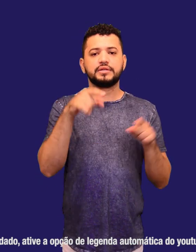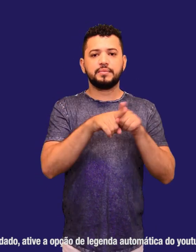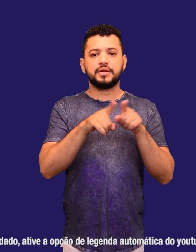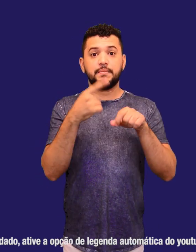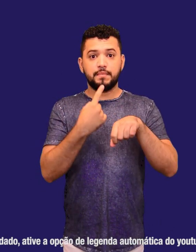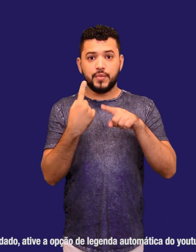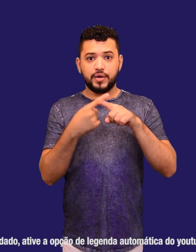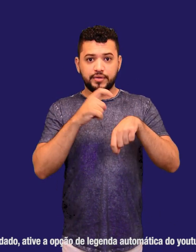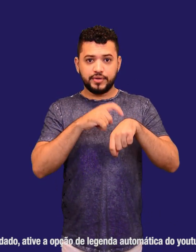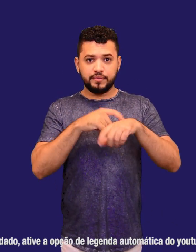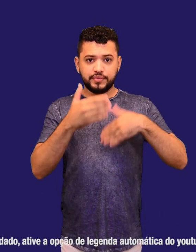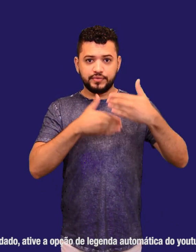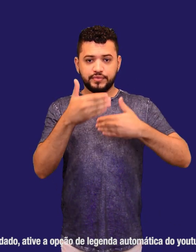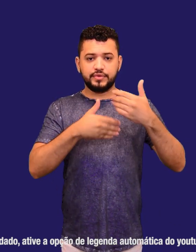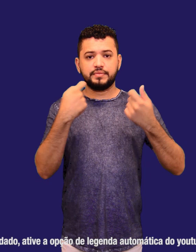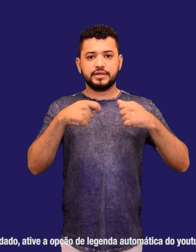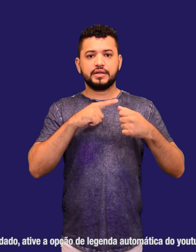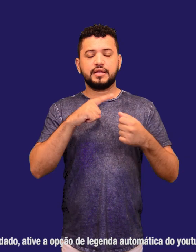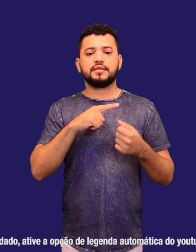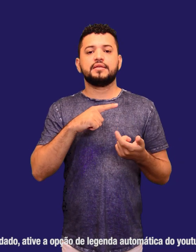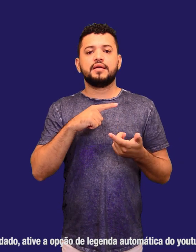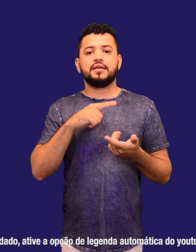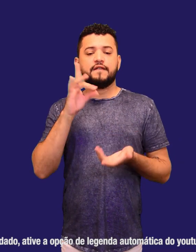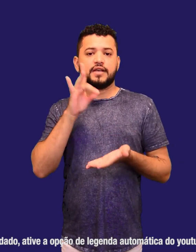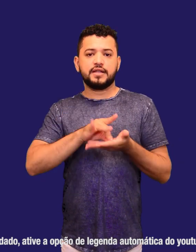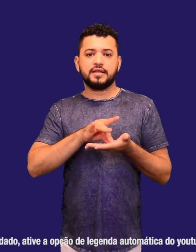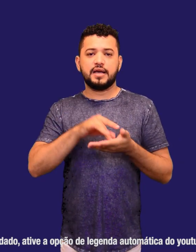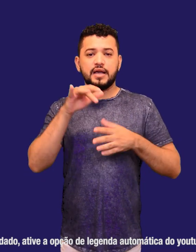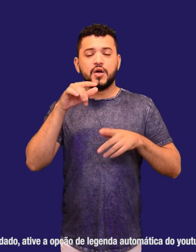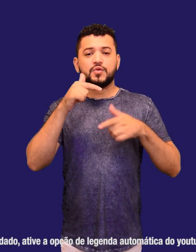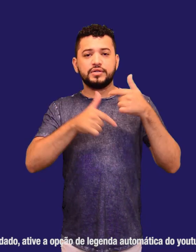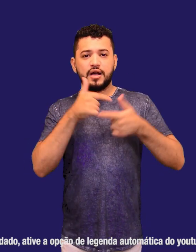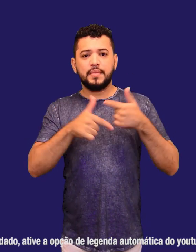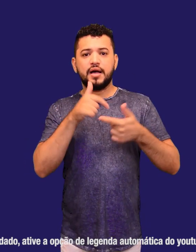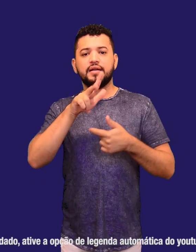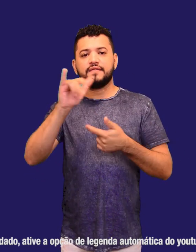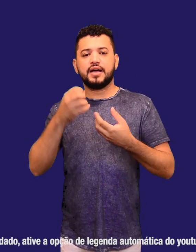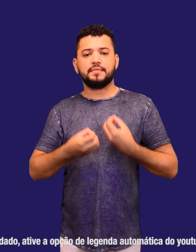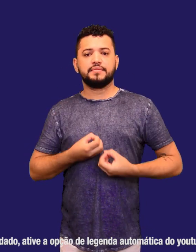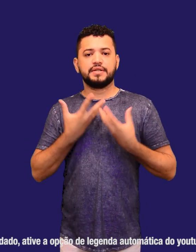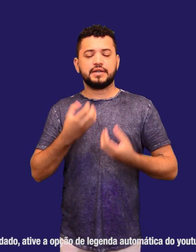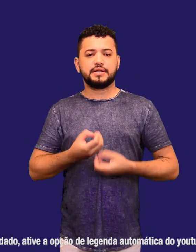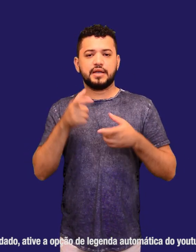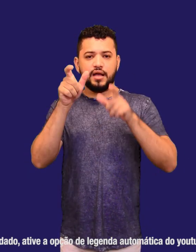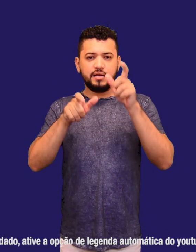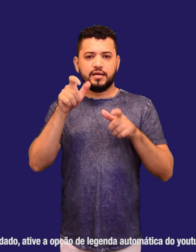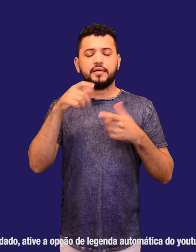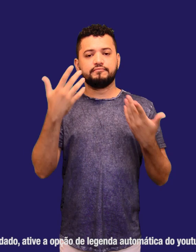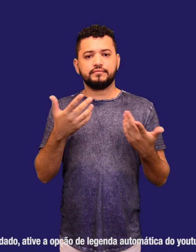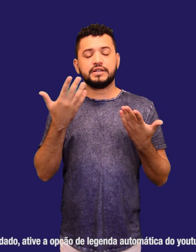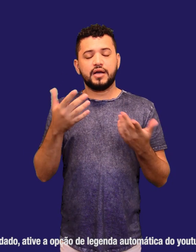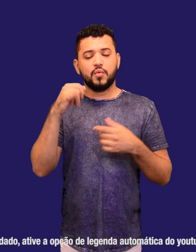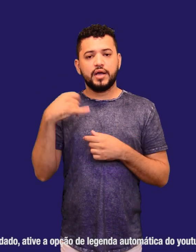processo seletivo o candidato tem que ser sincero, né? Porque as atividades dele, ele vai expressar quem ele é. Então, o autoconhecimento é muito importante